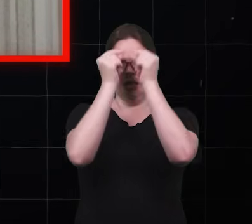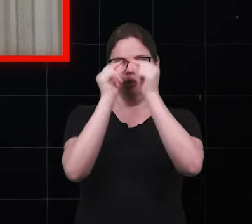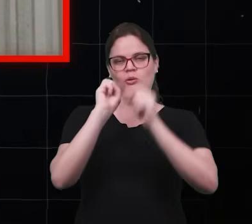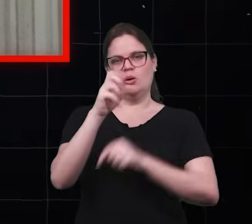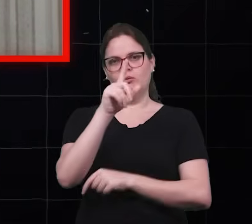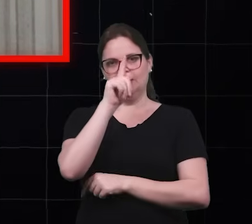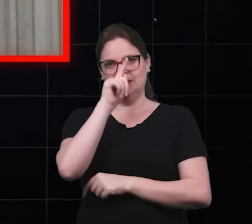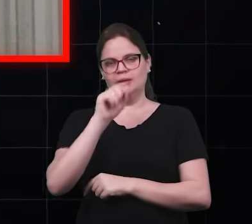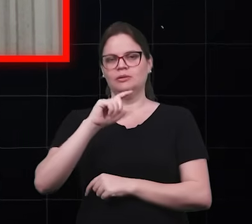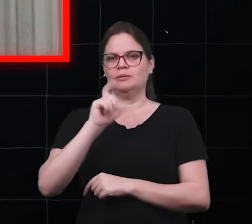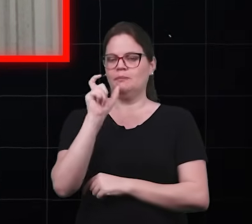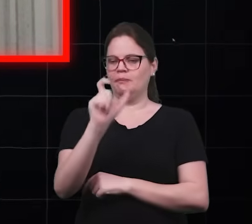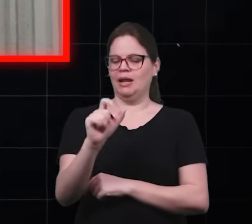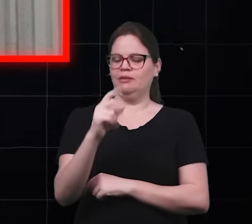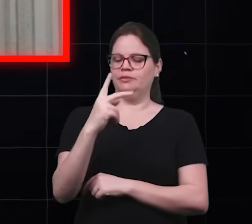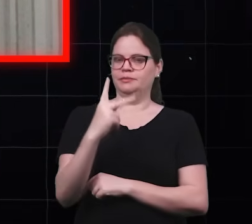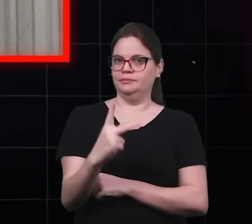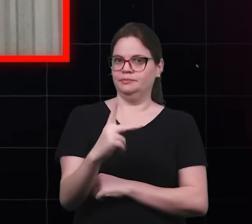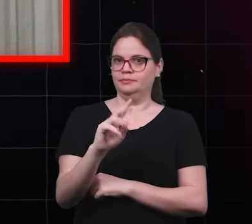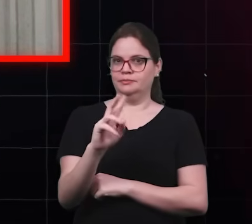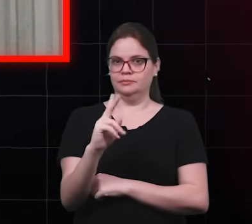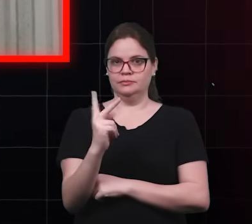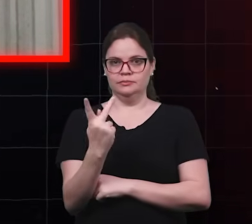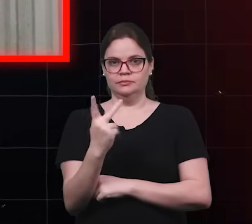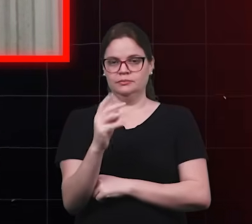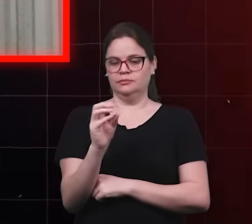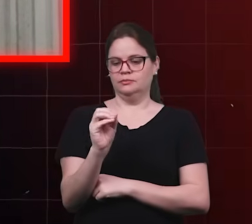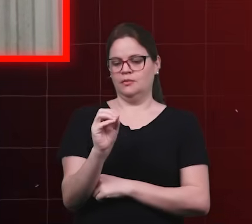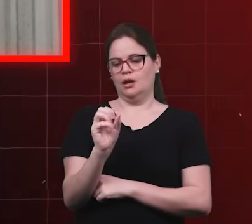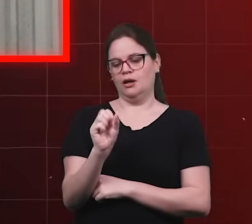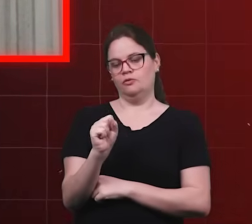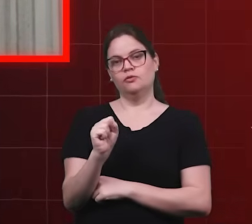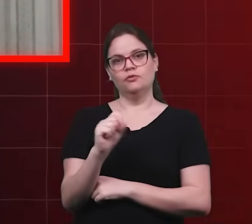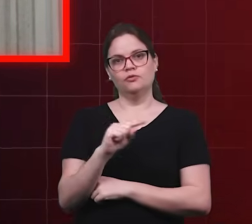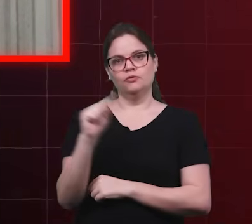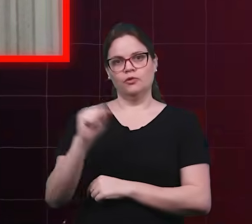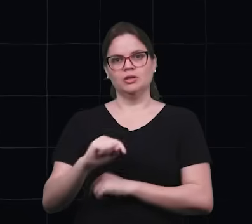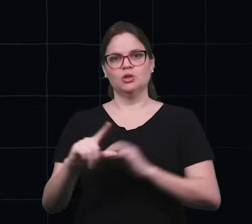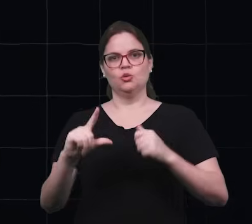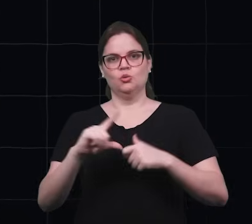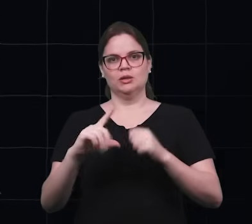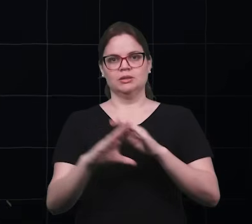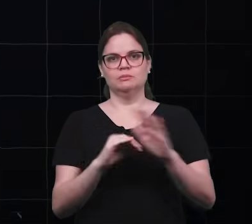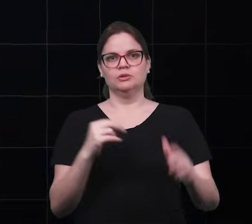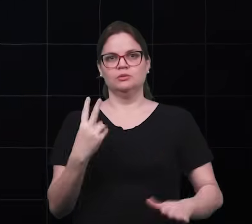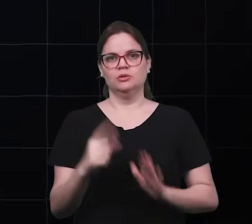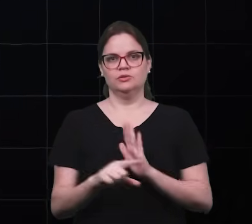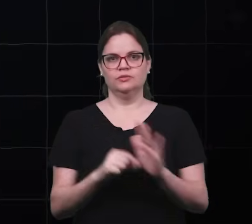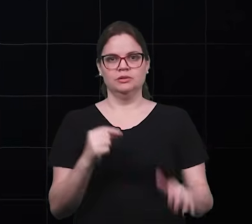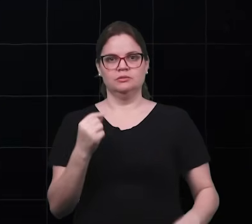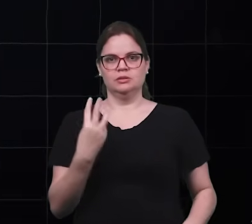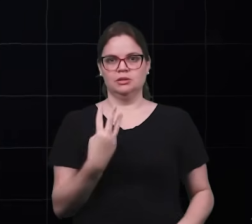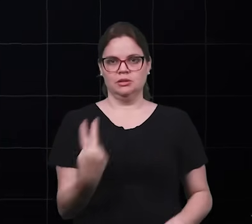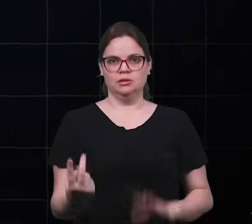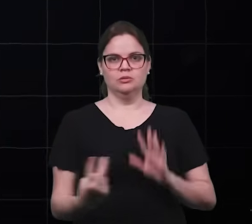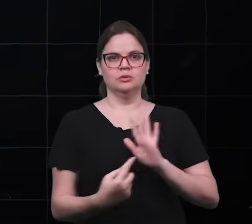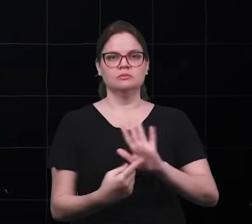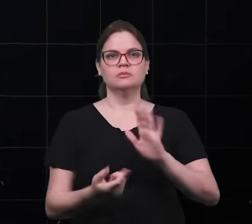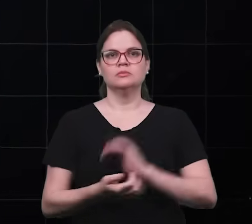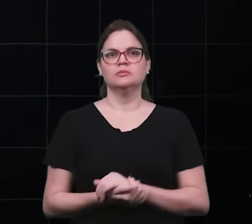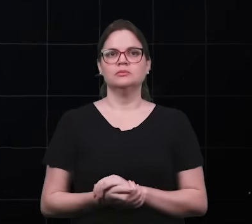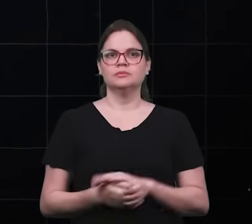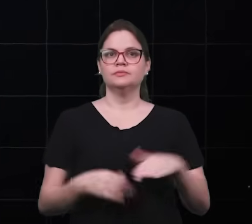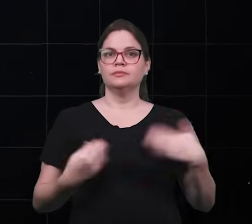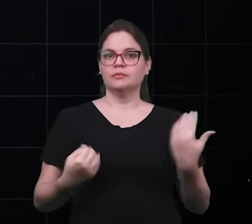palavra phos. Podemos ver isso em Lucas 2:32, que diz, luz para